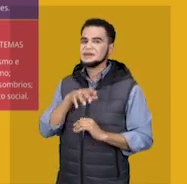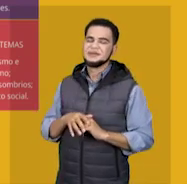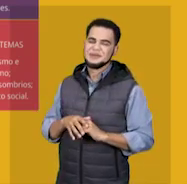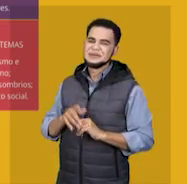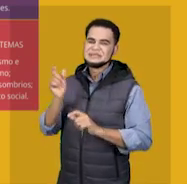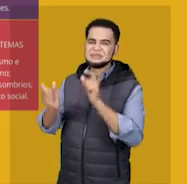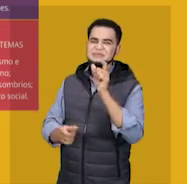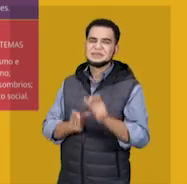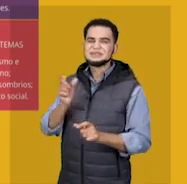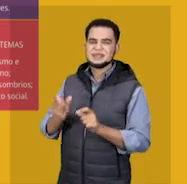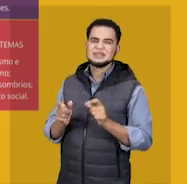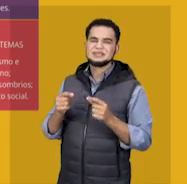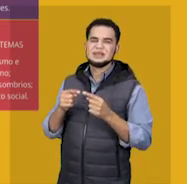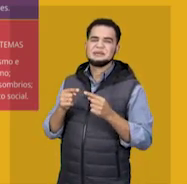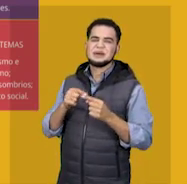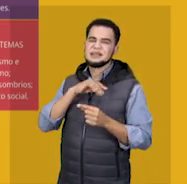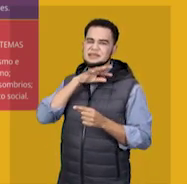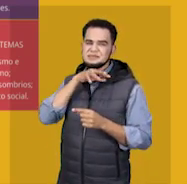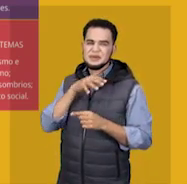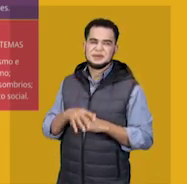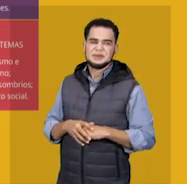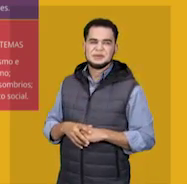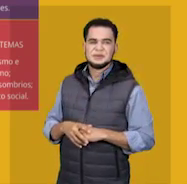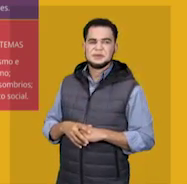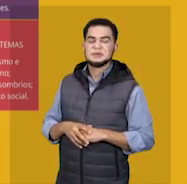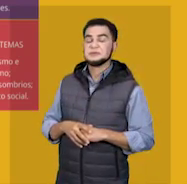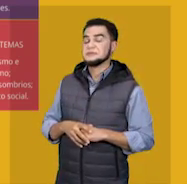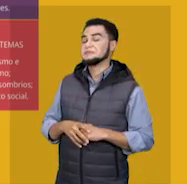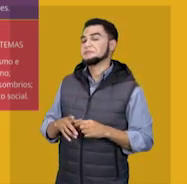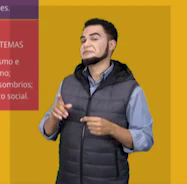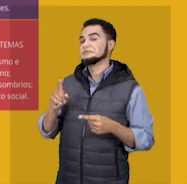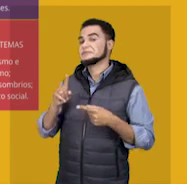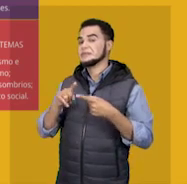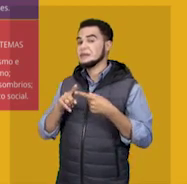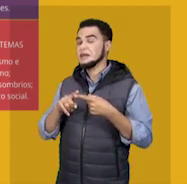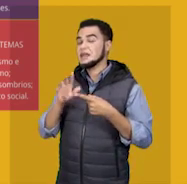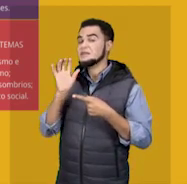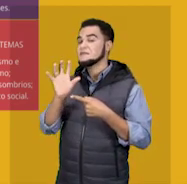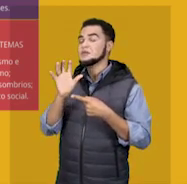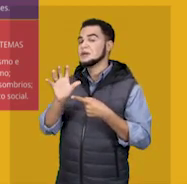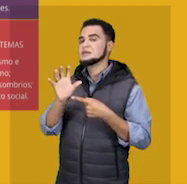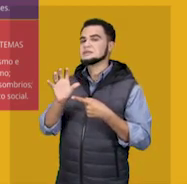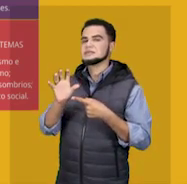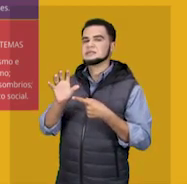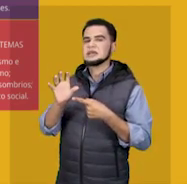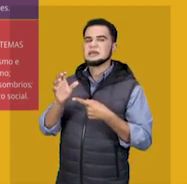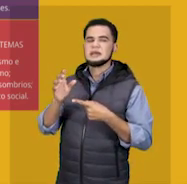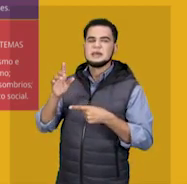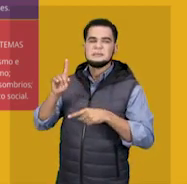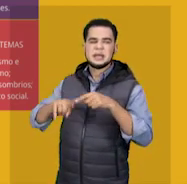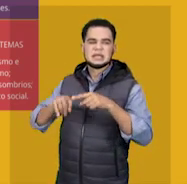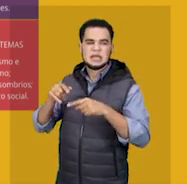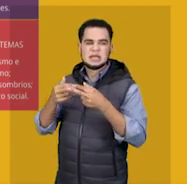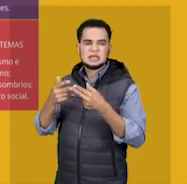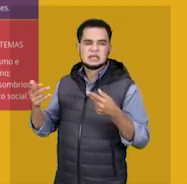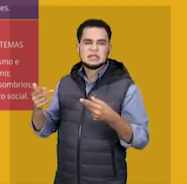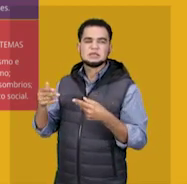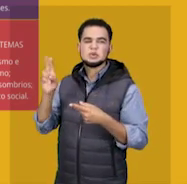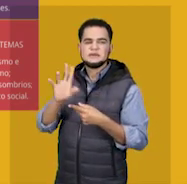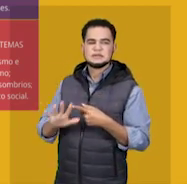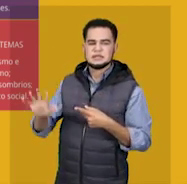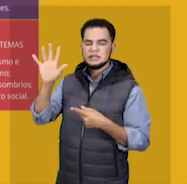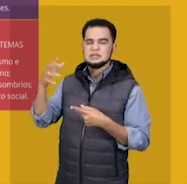personagens patológicas. A influência do realismo é o materialismo, o universalismo e o cientificismo,